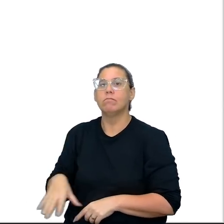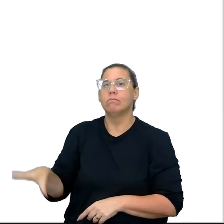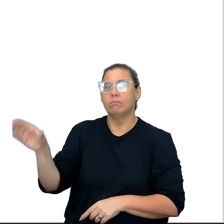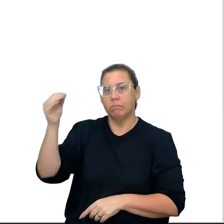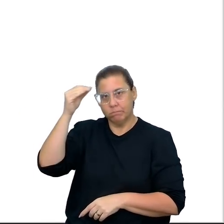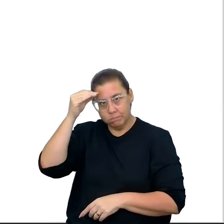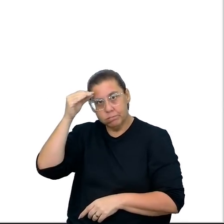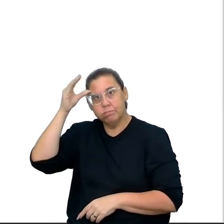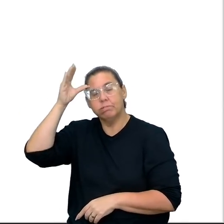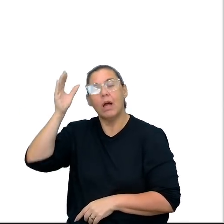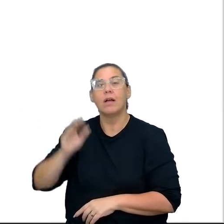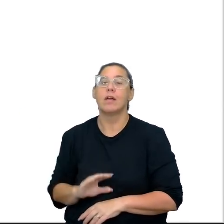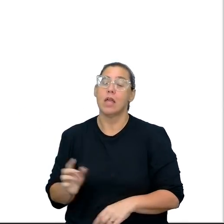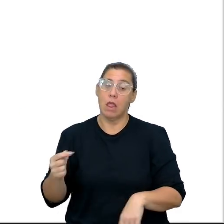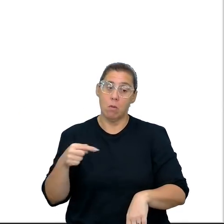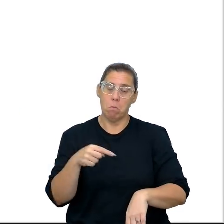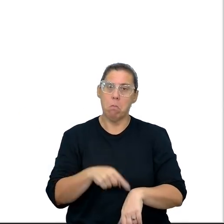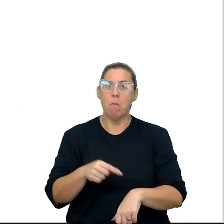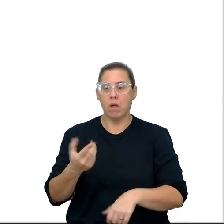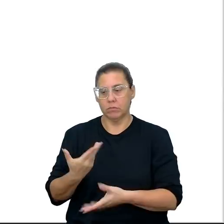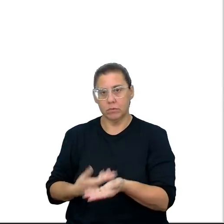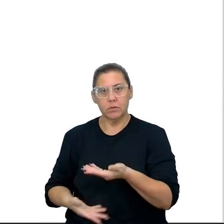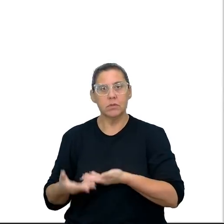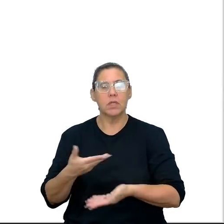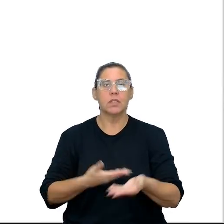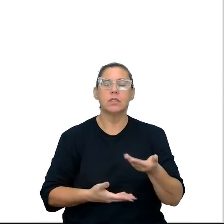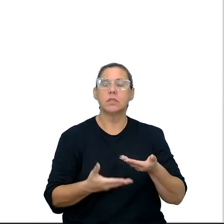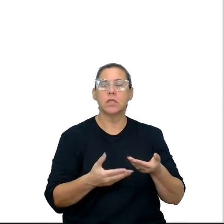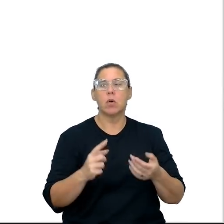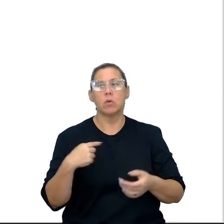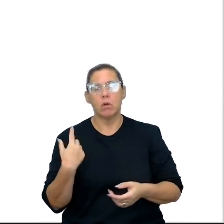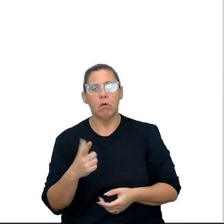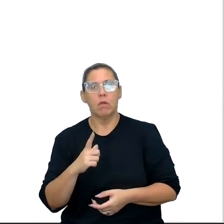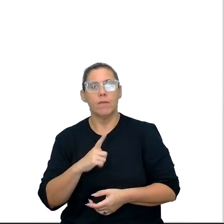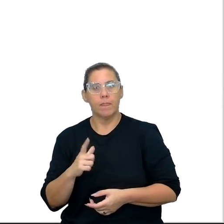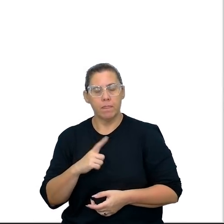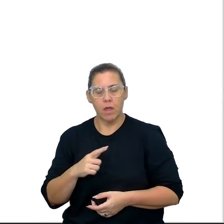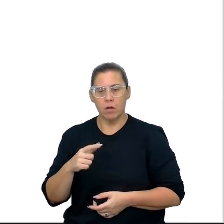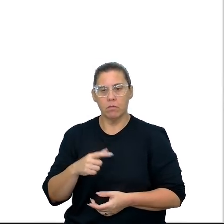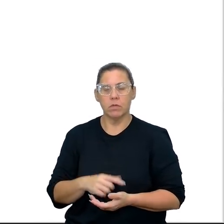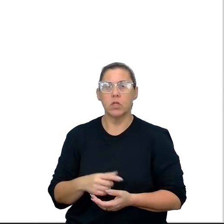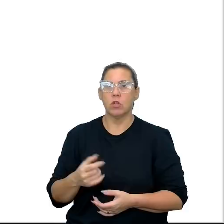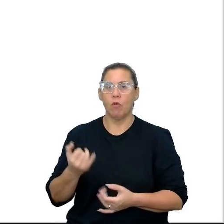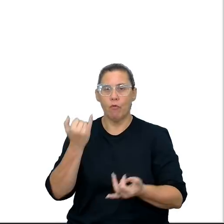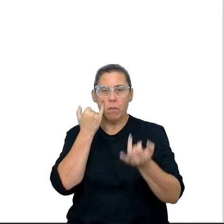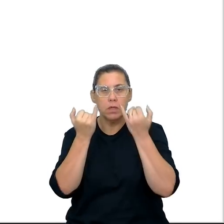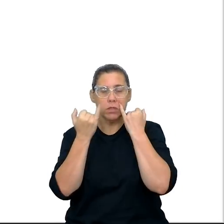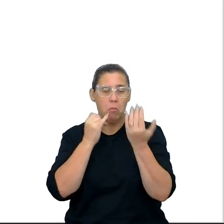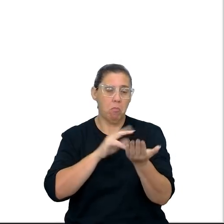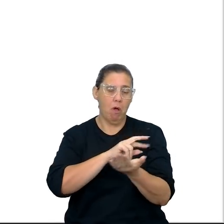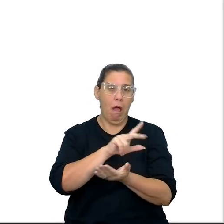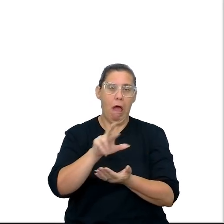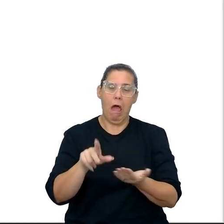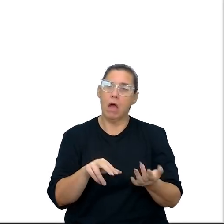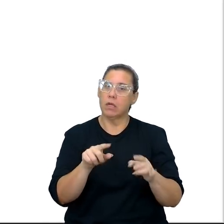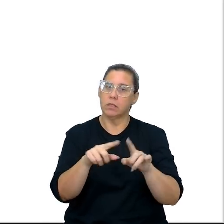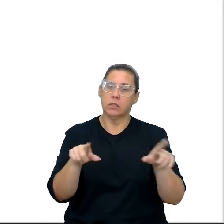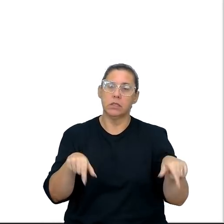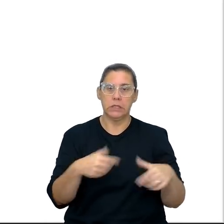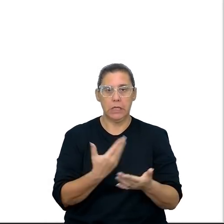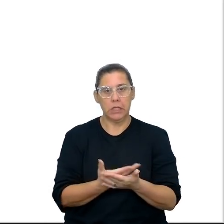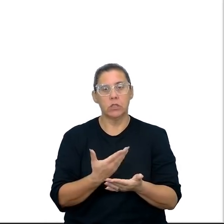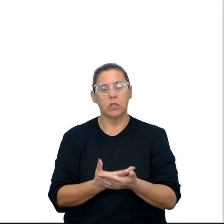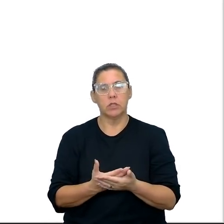E aí, e é nesse momento da socialização que a gente tem a maior circulação de informação na sala de aula. E isso